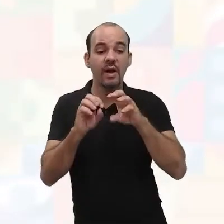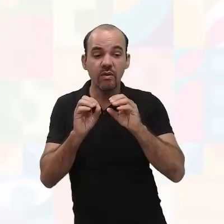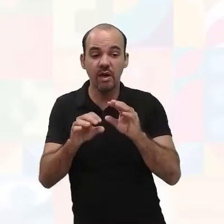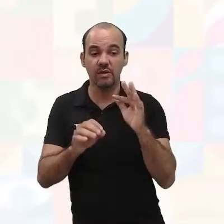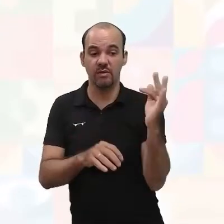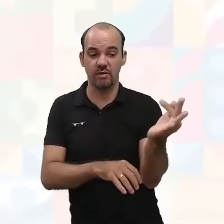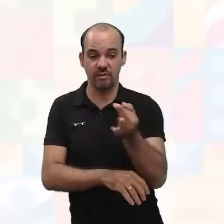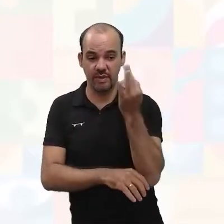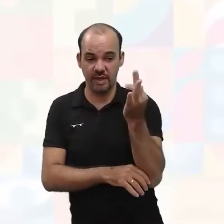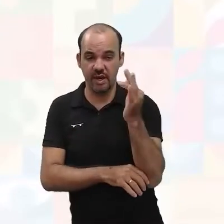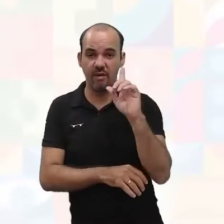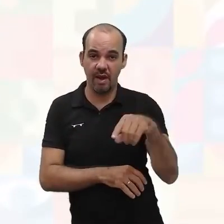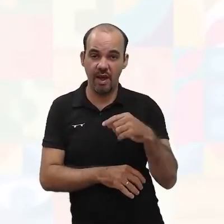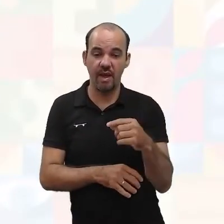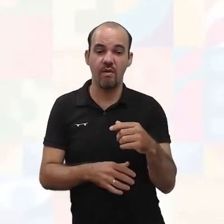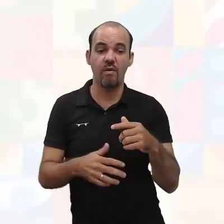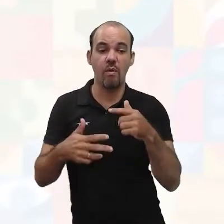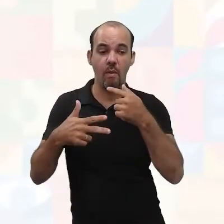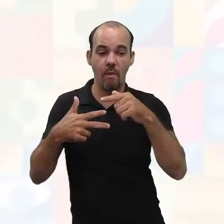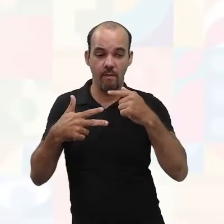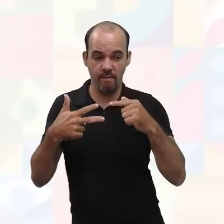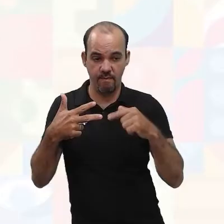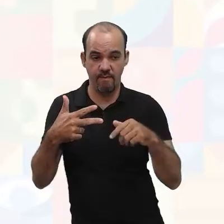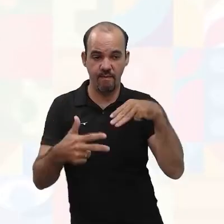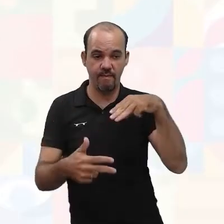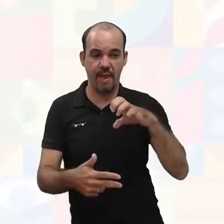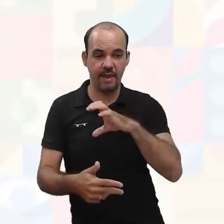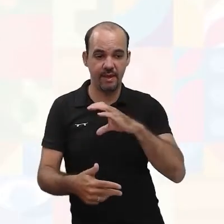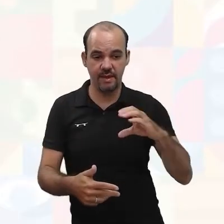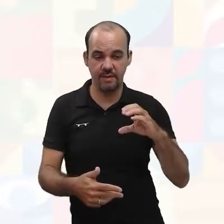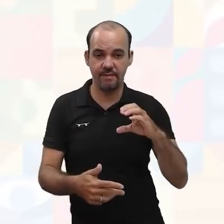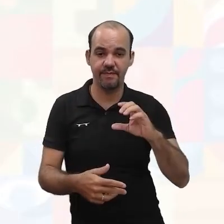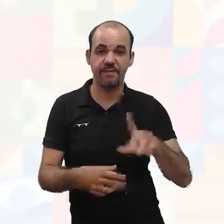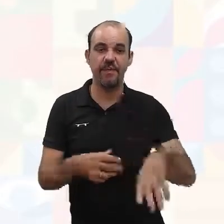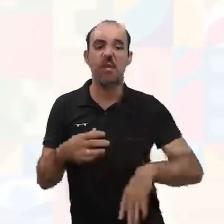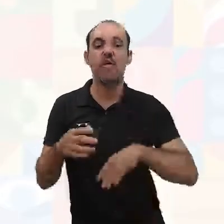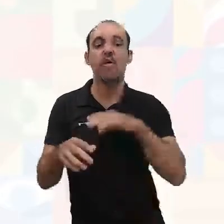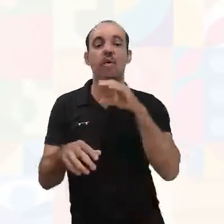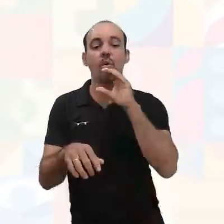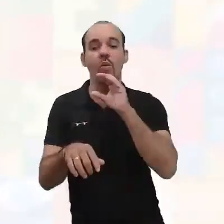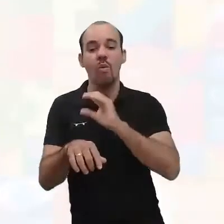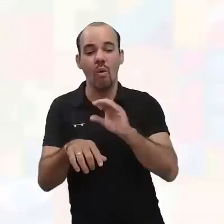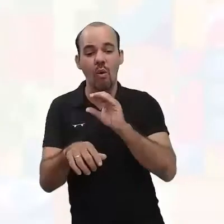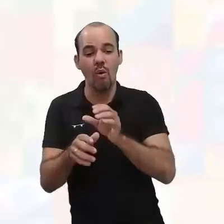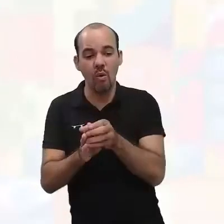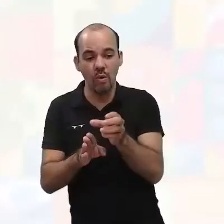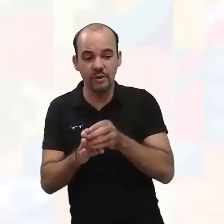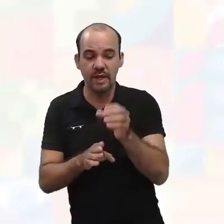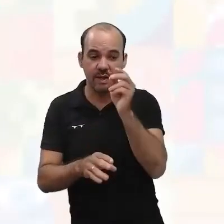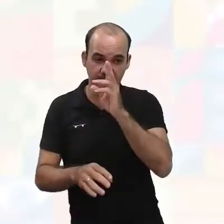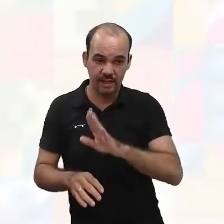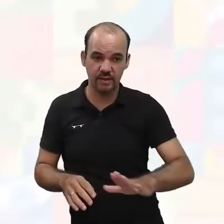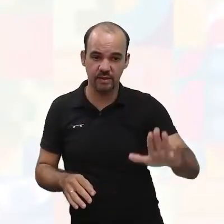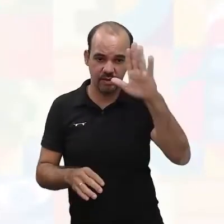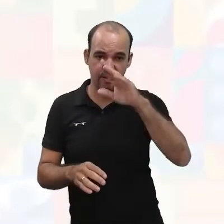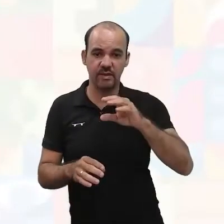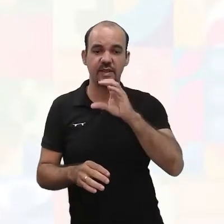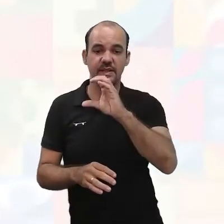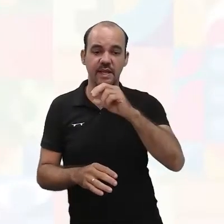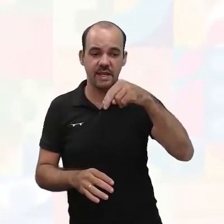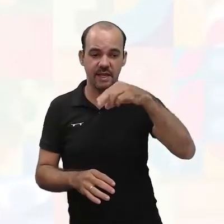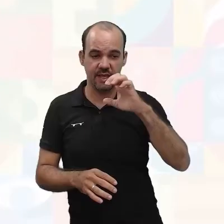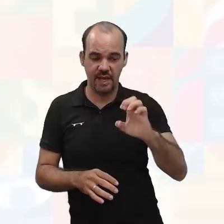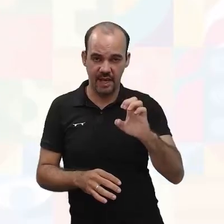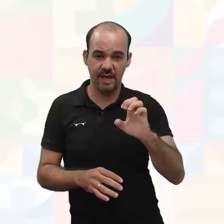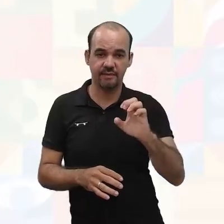são o Ministério da Educação, MEC, Conselho Nacional de Educação, CNE. Em nível estadual, temos a Secretaria Estadual de